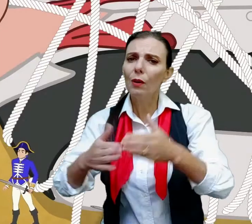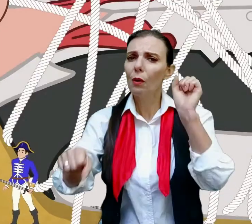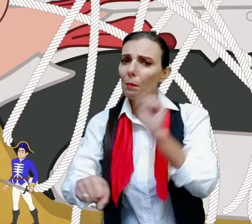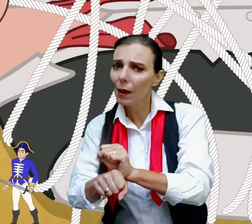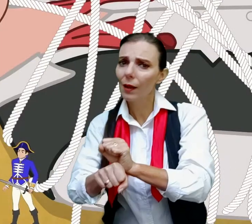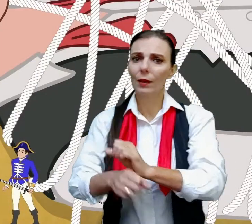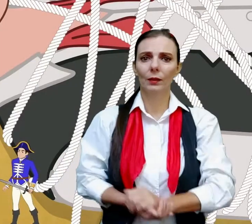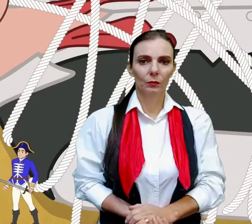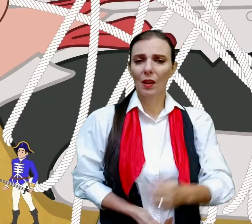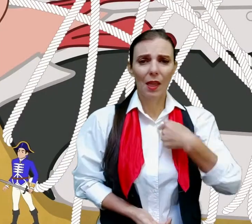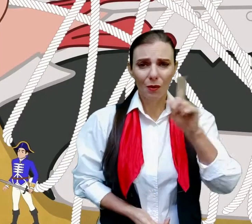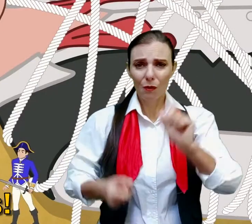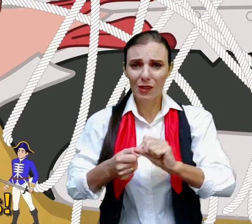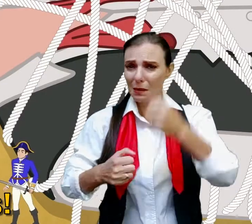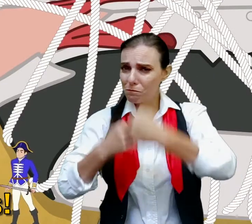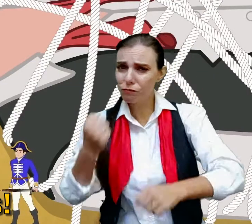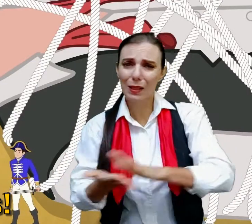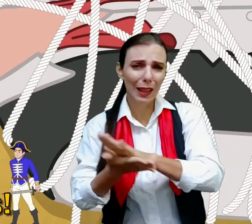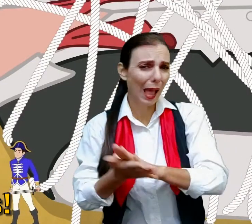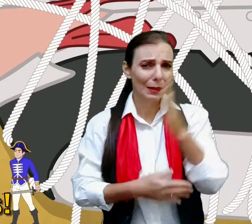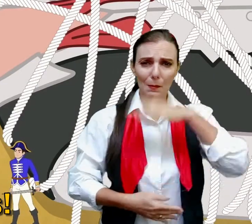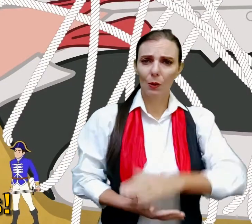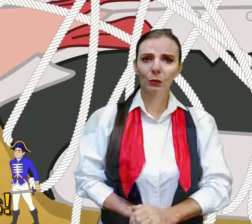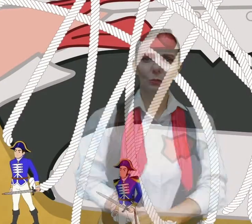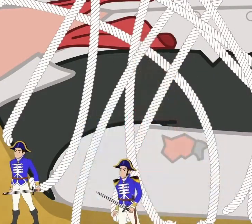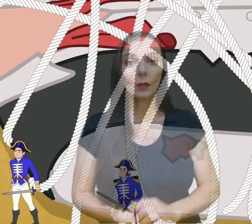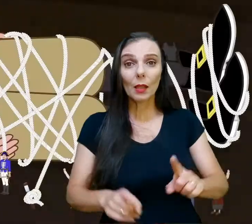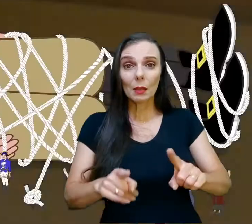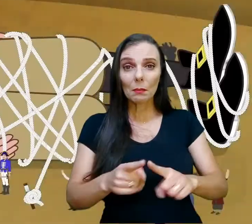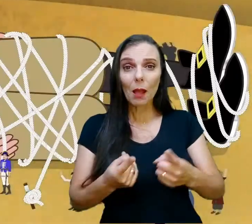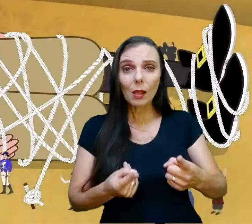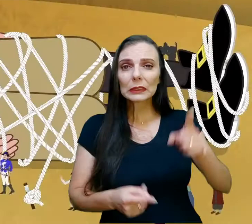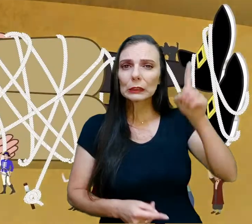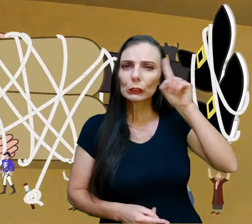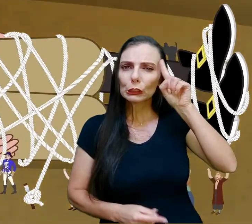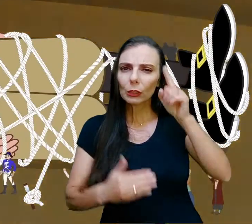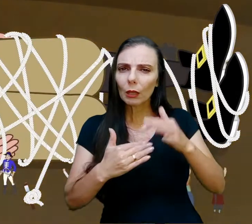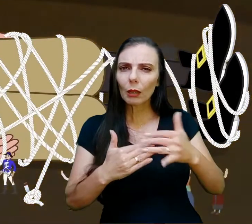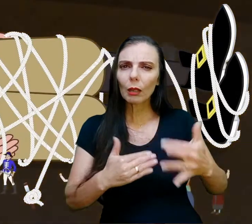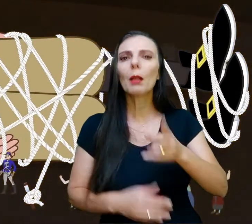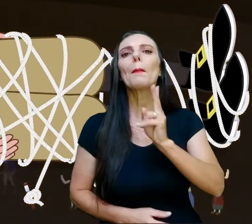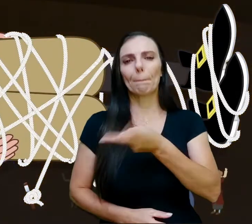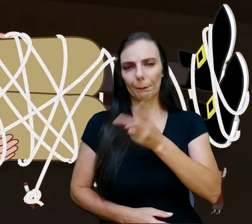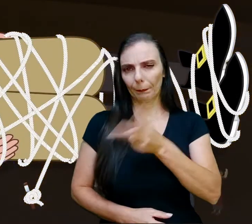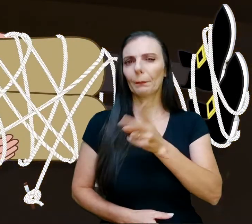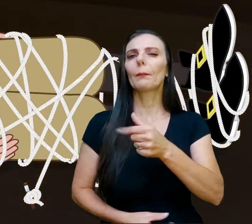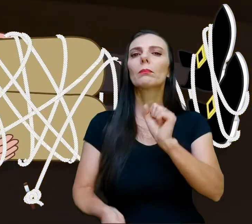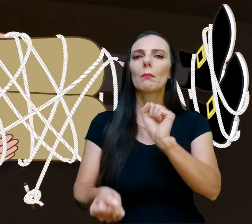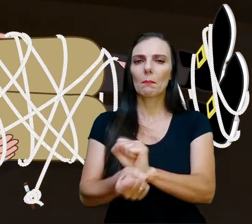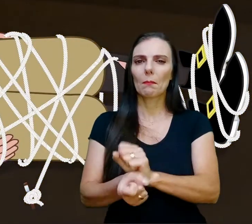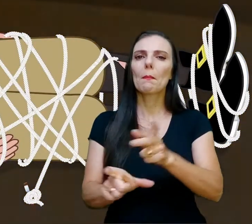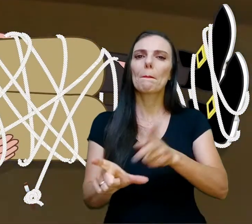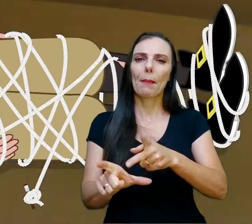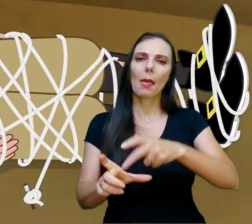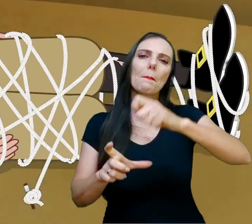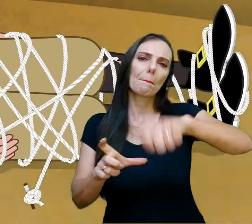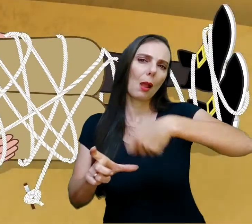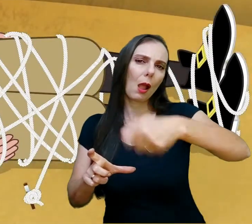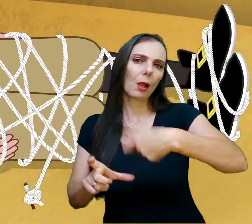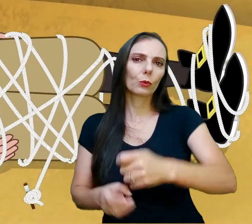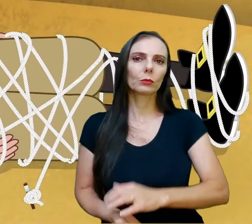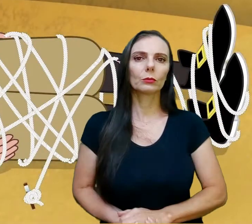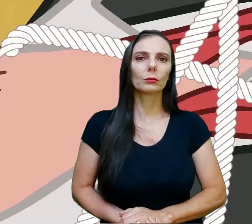Por favor, parem! Eu não vou machucar vocês! Mas por alguns dias, eles o mantiveram lá com as mãos e os